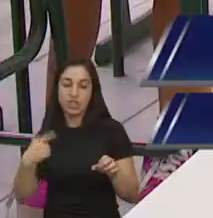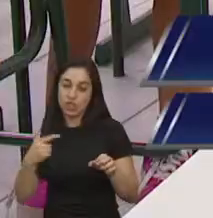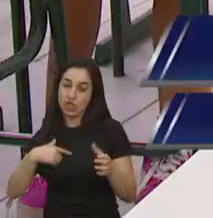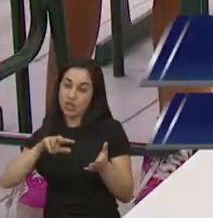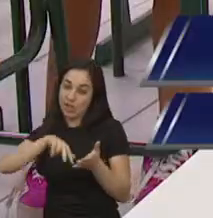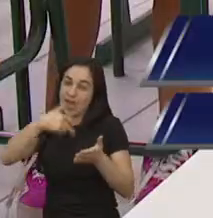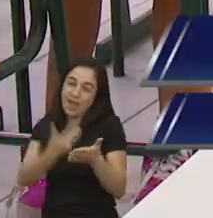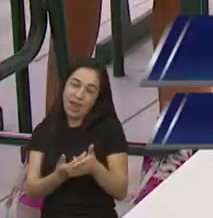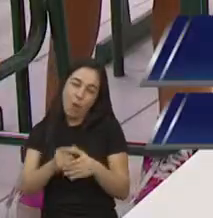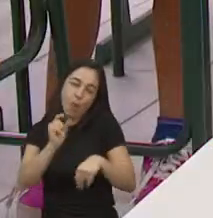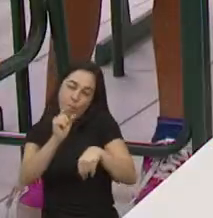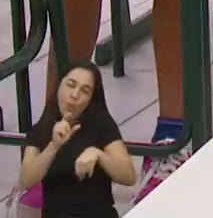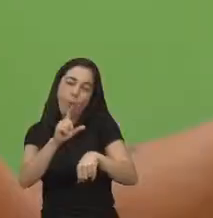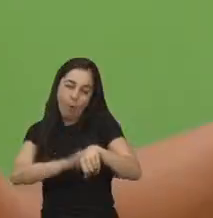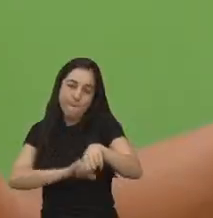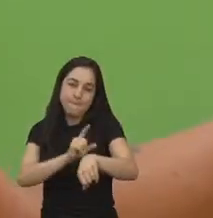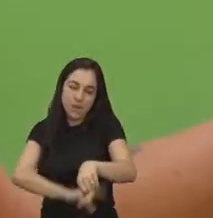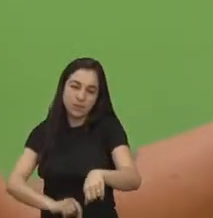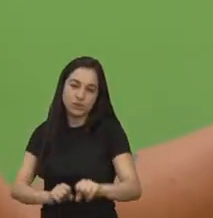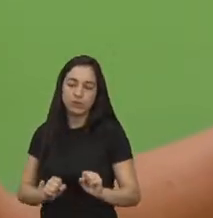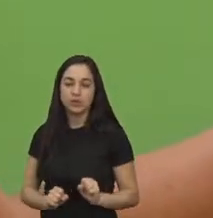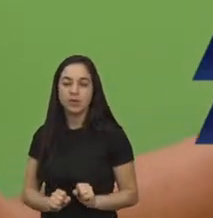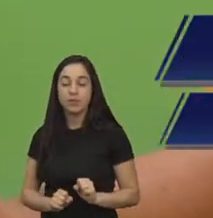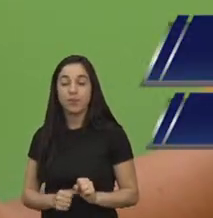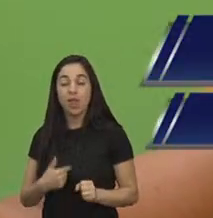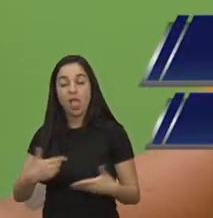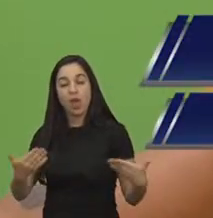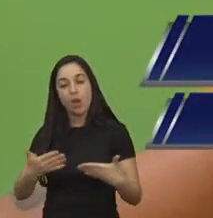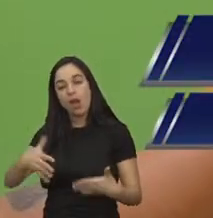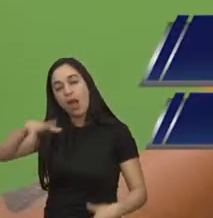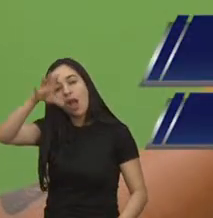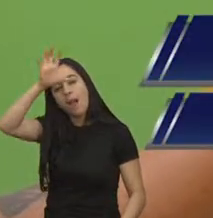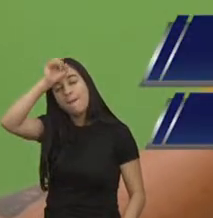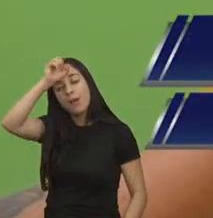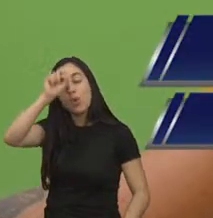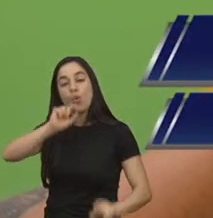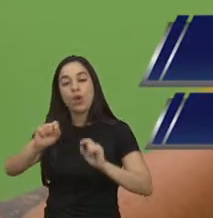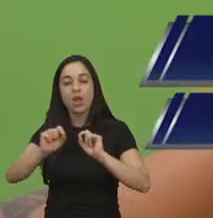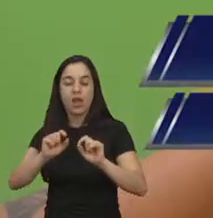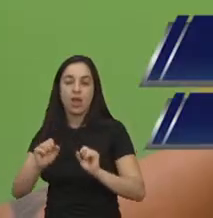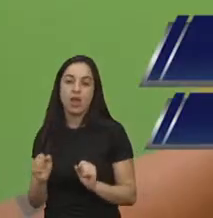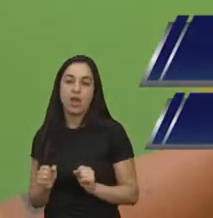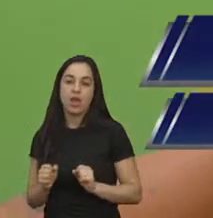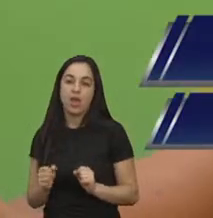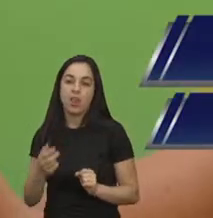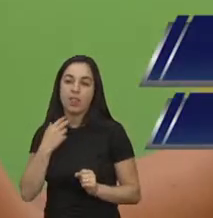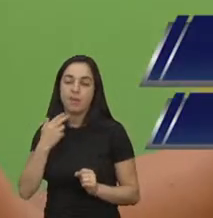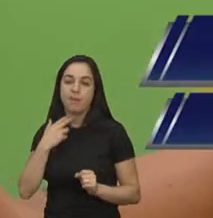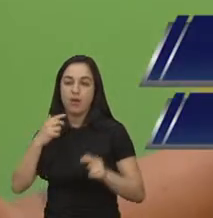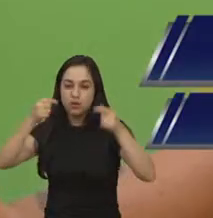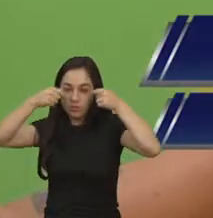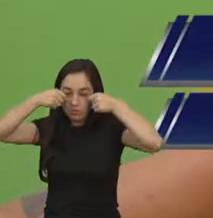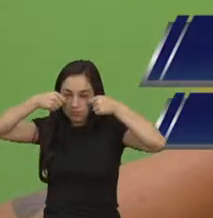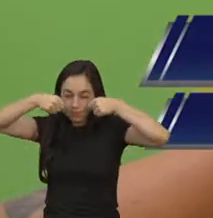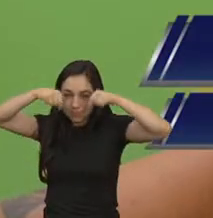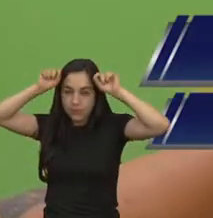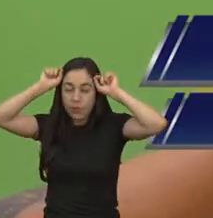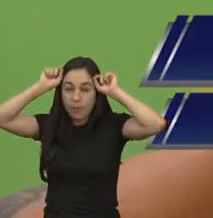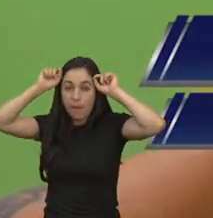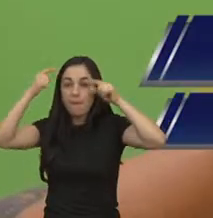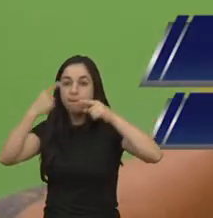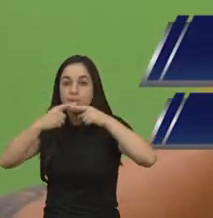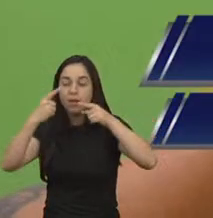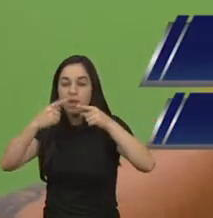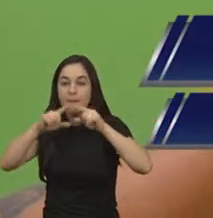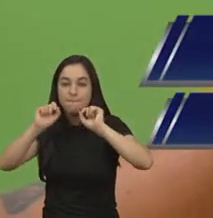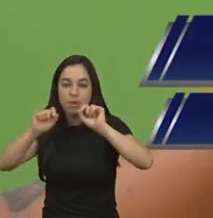Pode até machucar um pouquinho, mas não machuca muito. Aprendi hoje que não pode ficar com aquele negócio do capacete aberto, porque pode